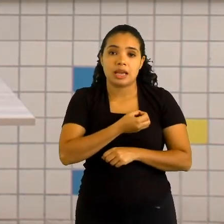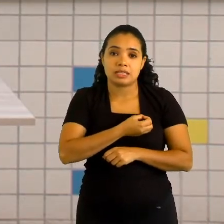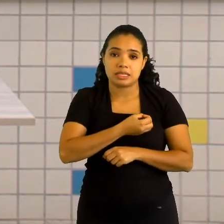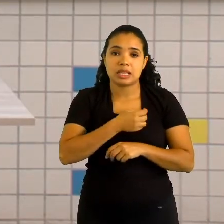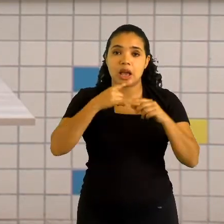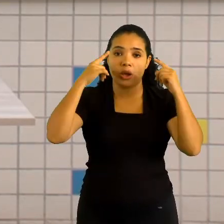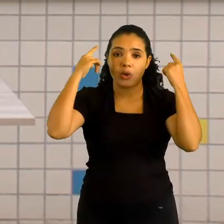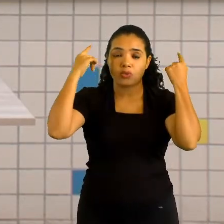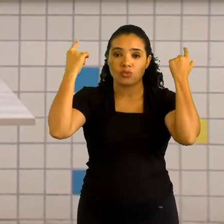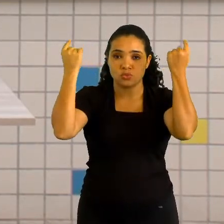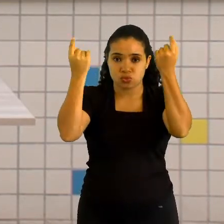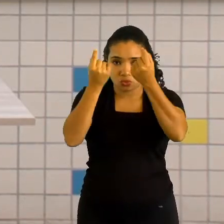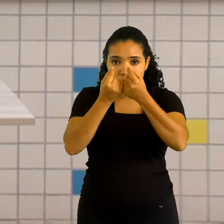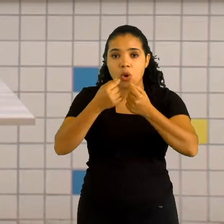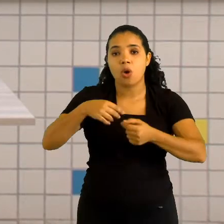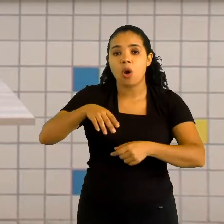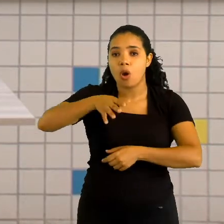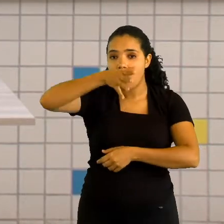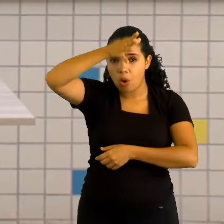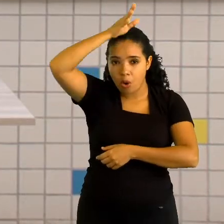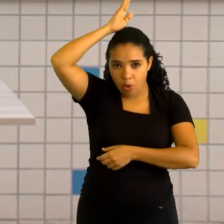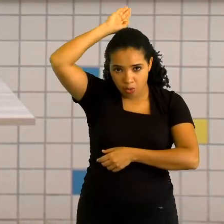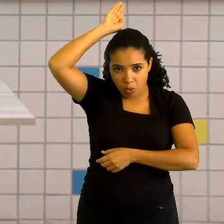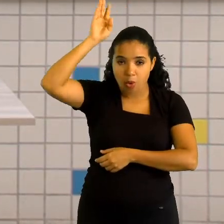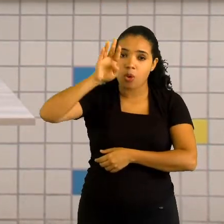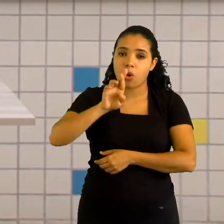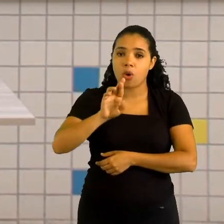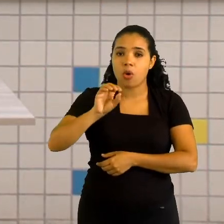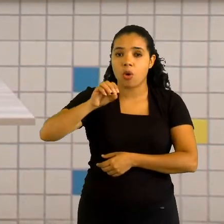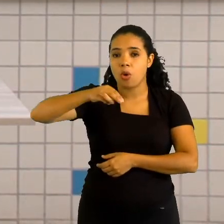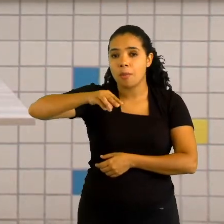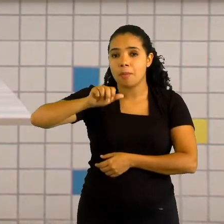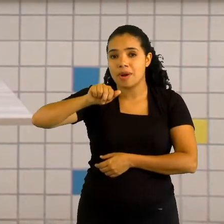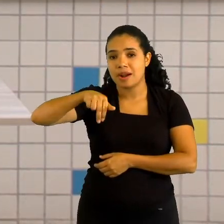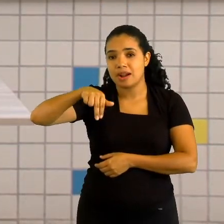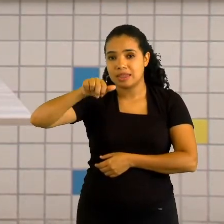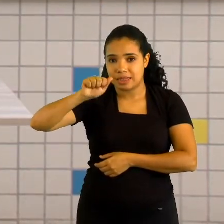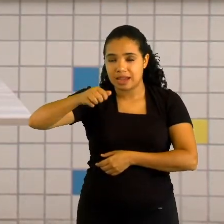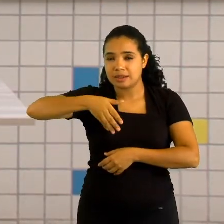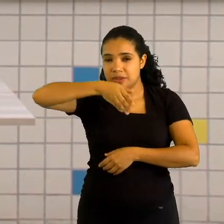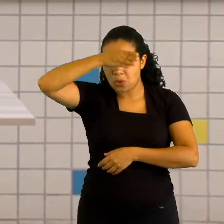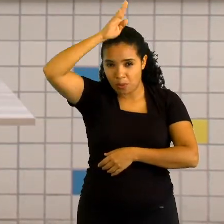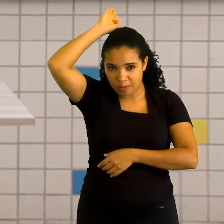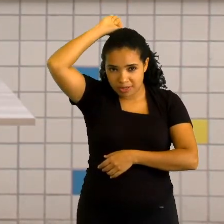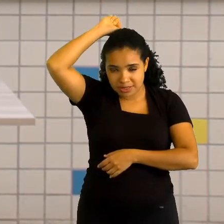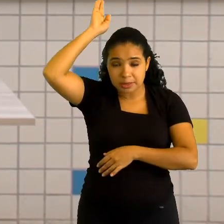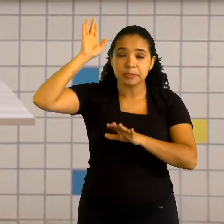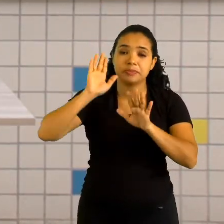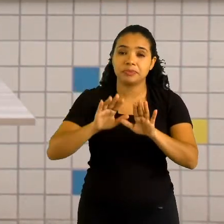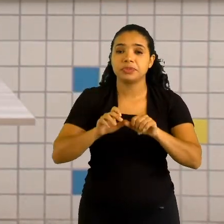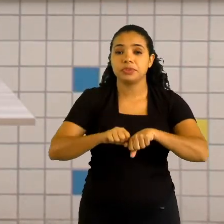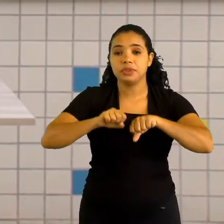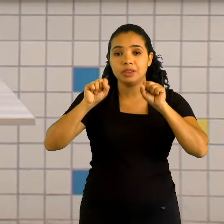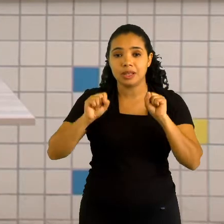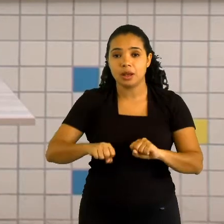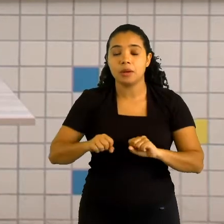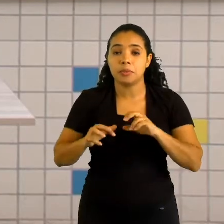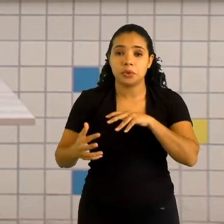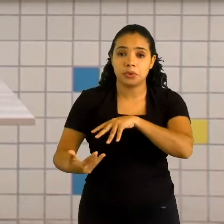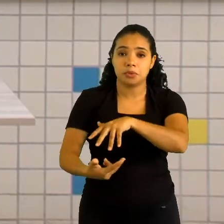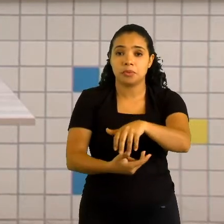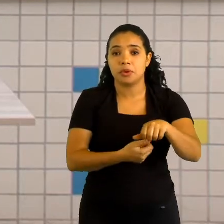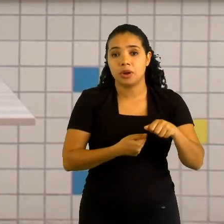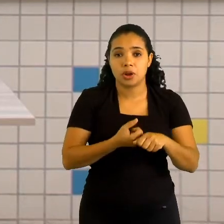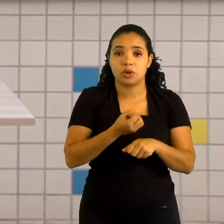mais antigos que usam esse tipo de sistema de numeração para marcar o tempo, mas o sistema utilizado hoje pelo mundo é o sistema de